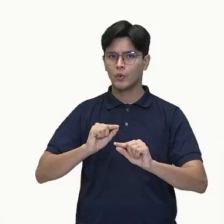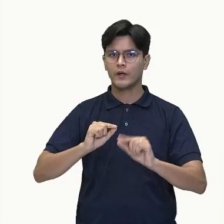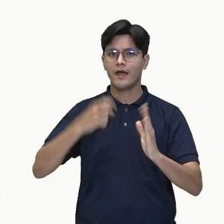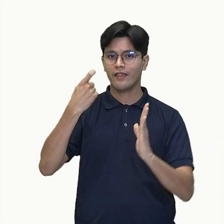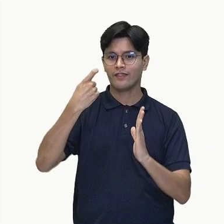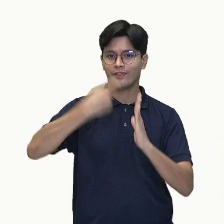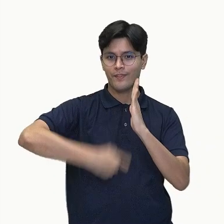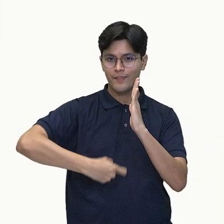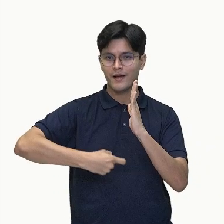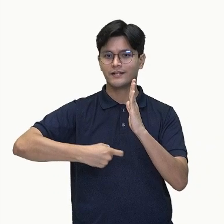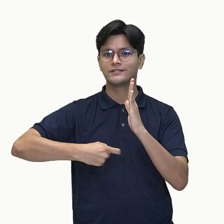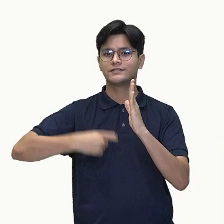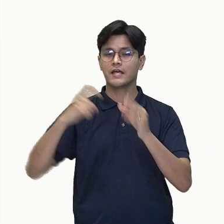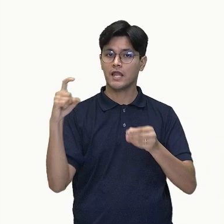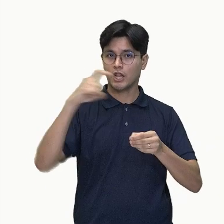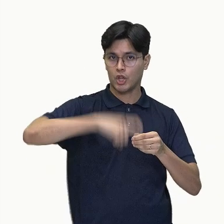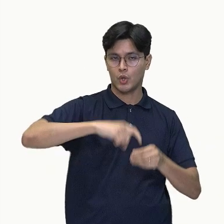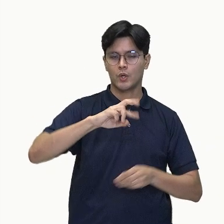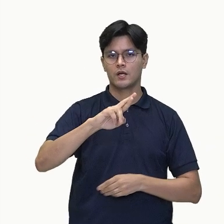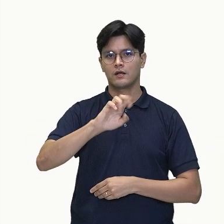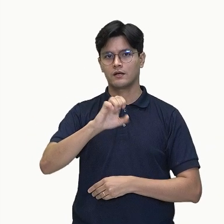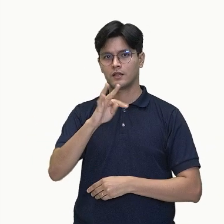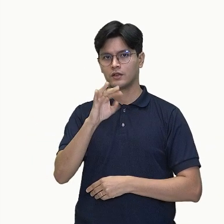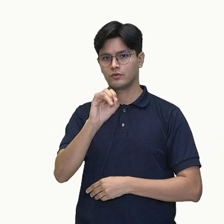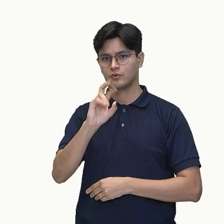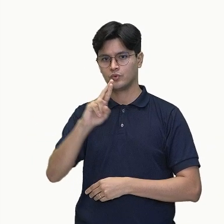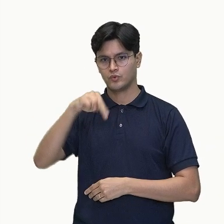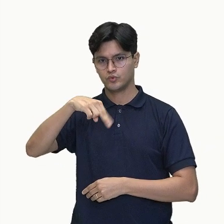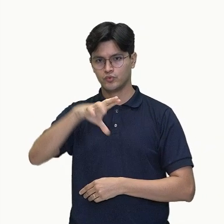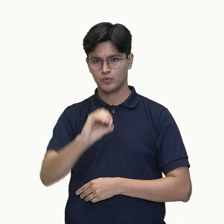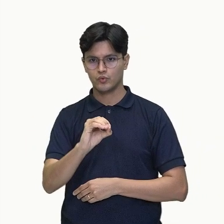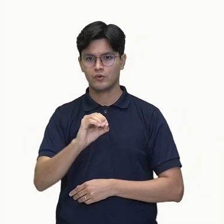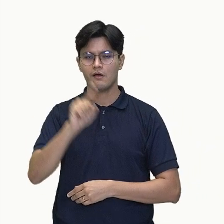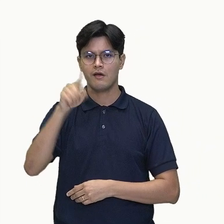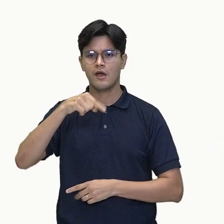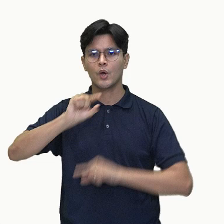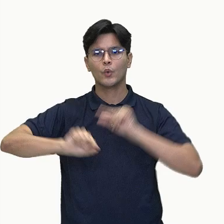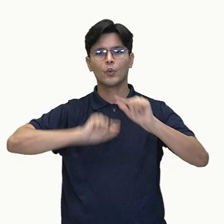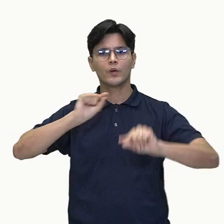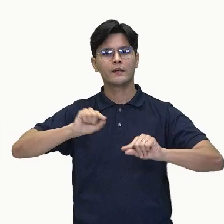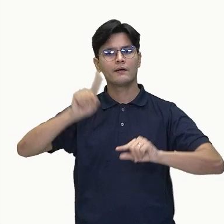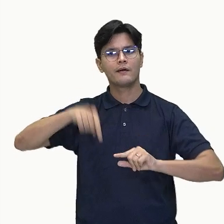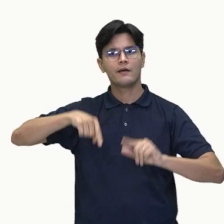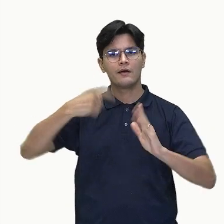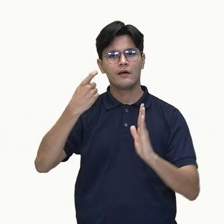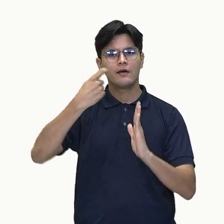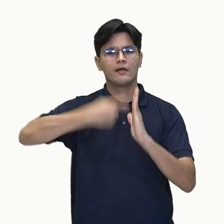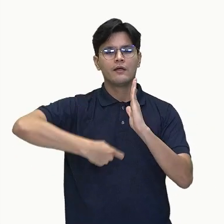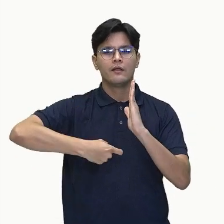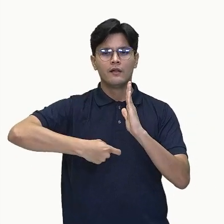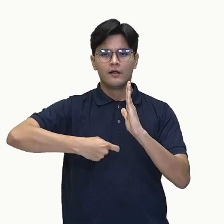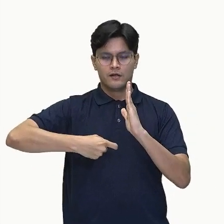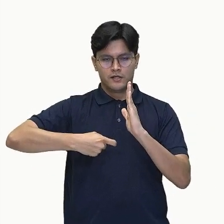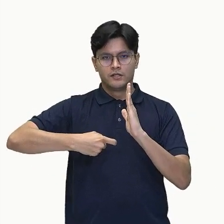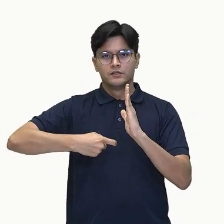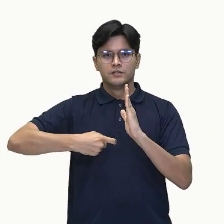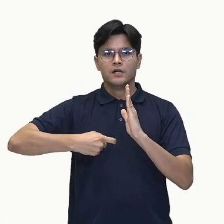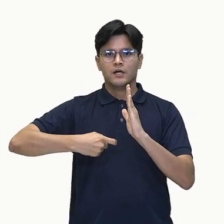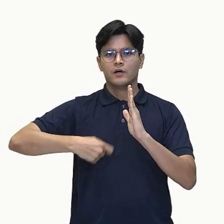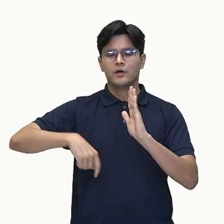investimento, que é uma taxa, né, atribuída aí a um determinada